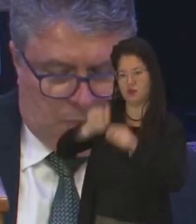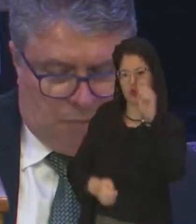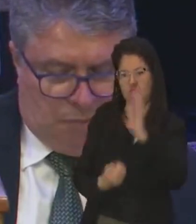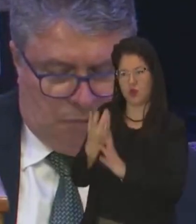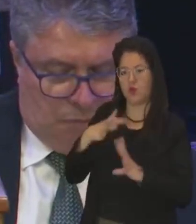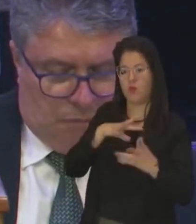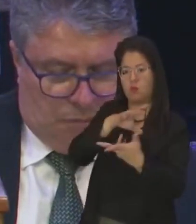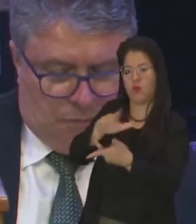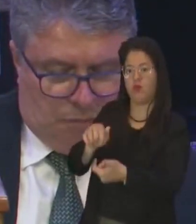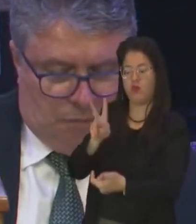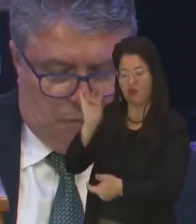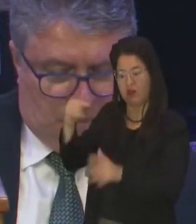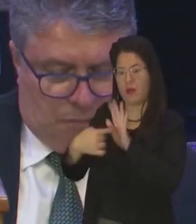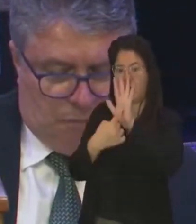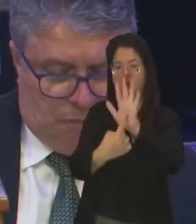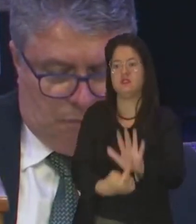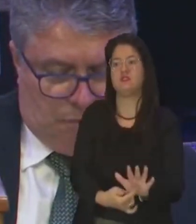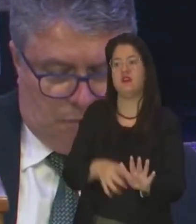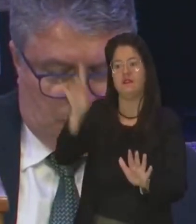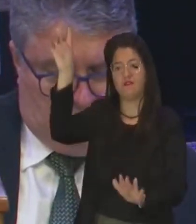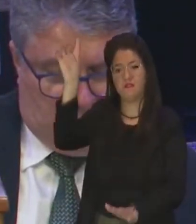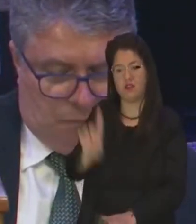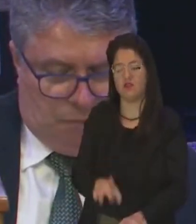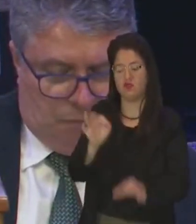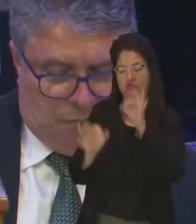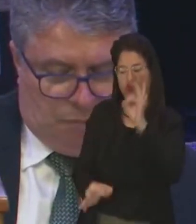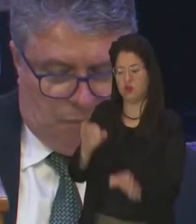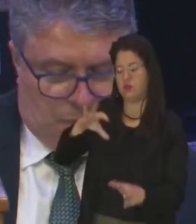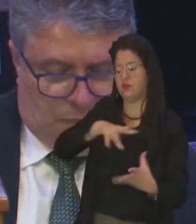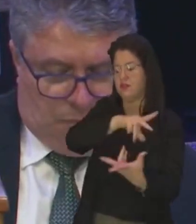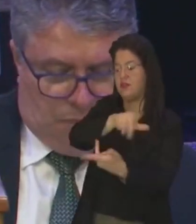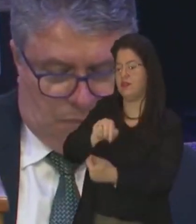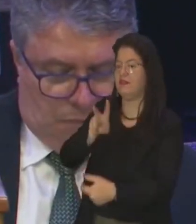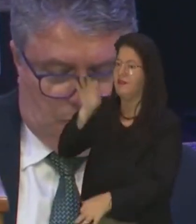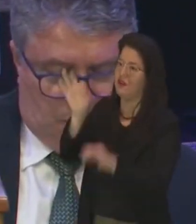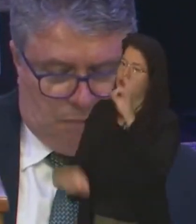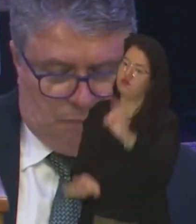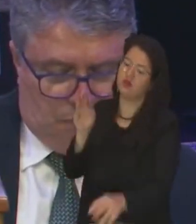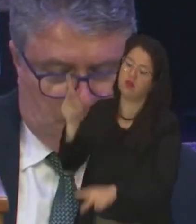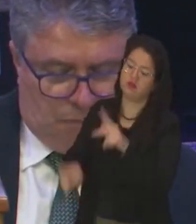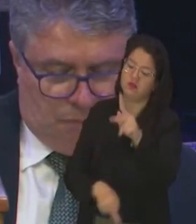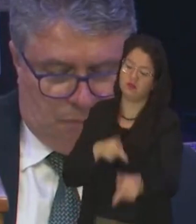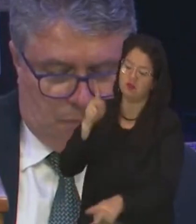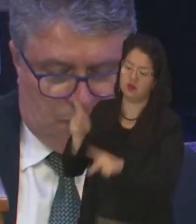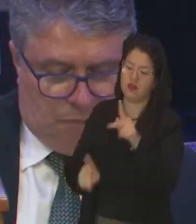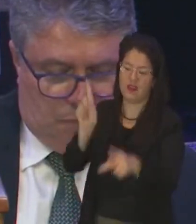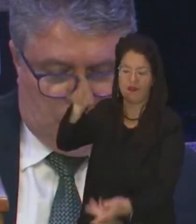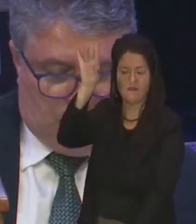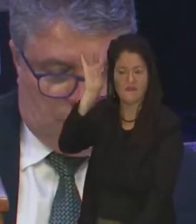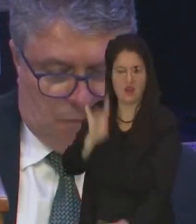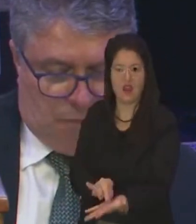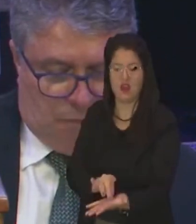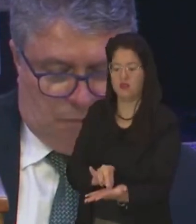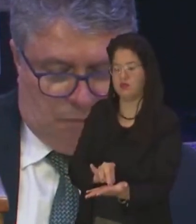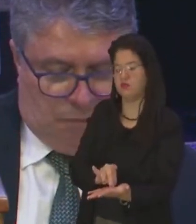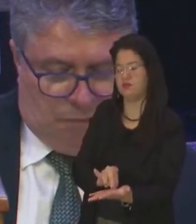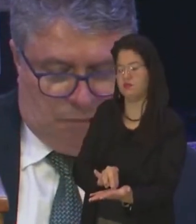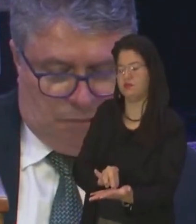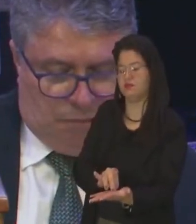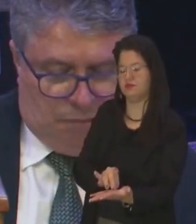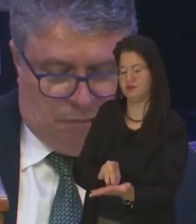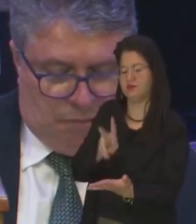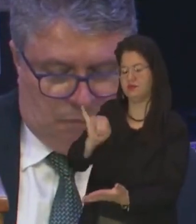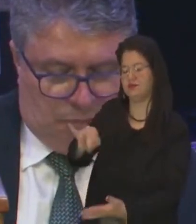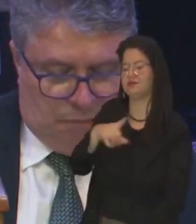Ele vai governar, Ele vem julgar a terra e vem julgar os povos. É fato, não haverá